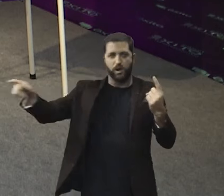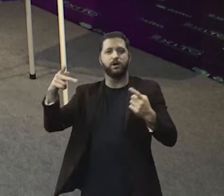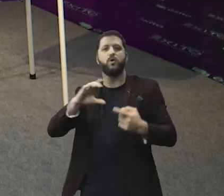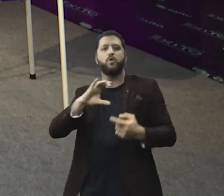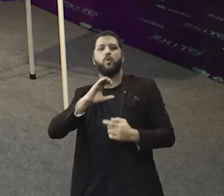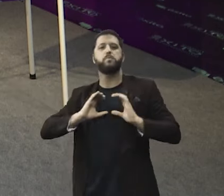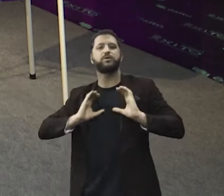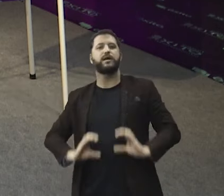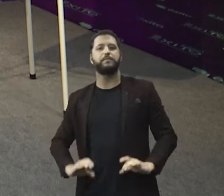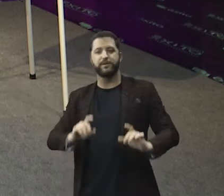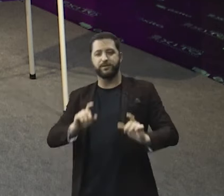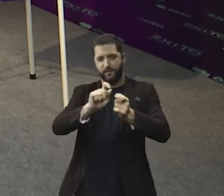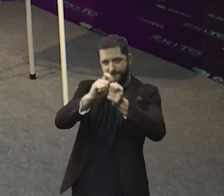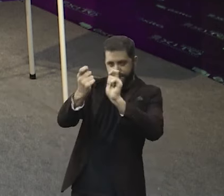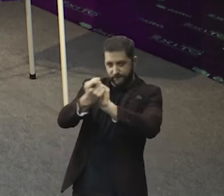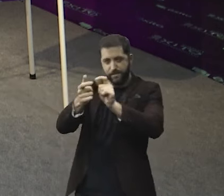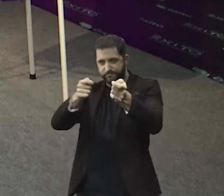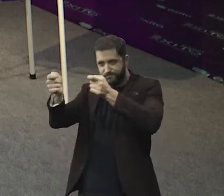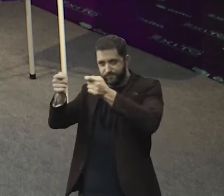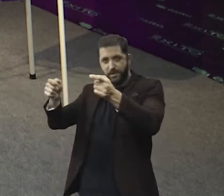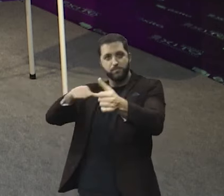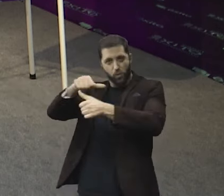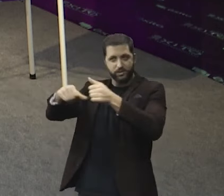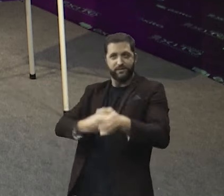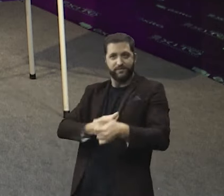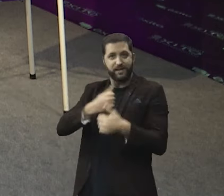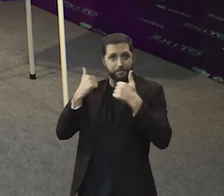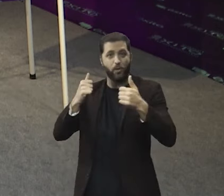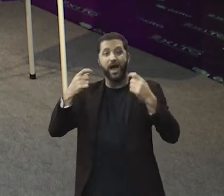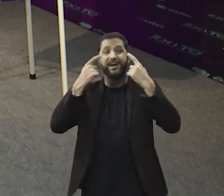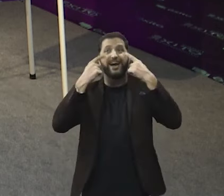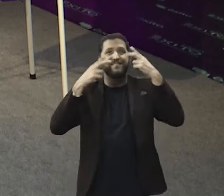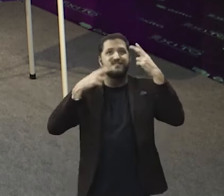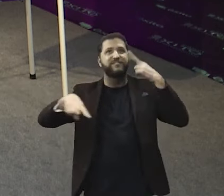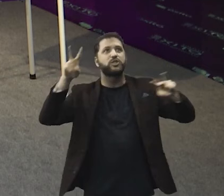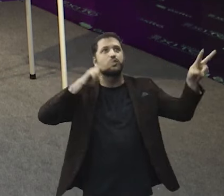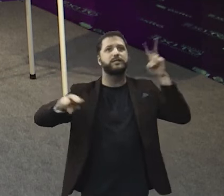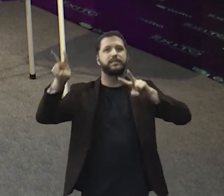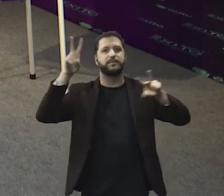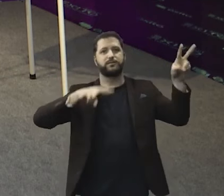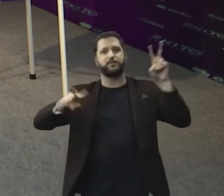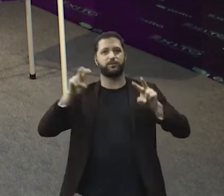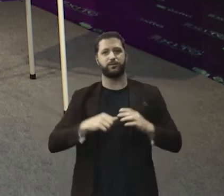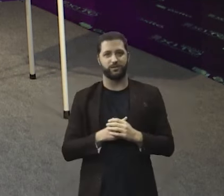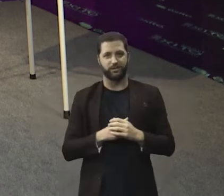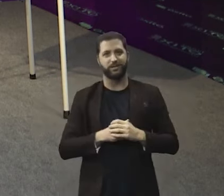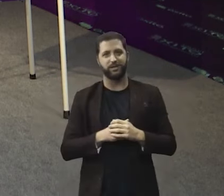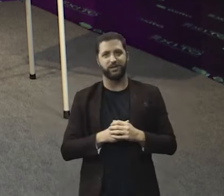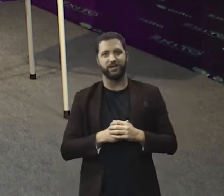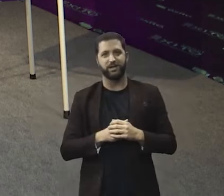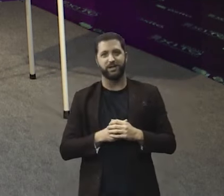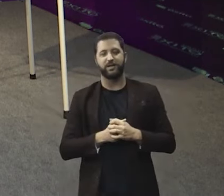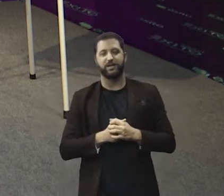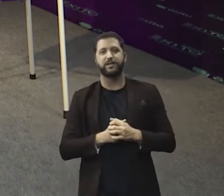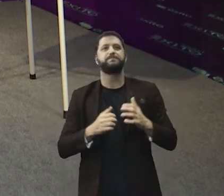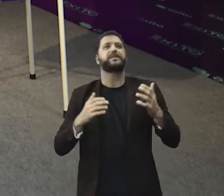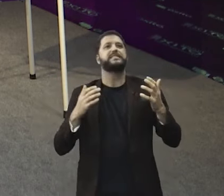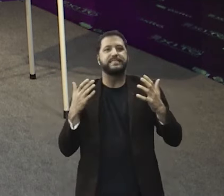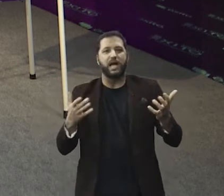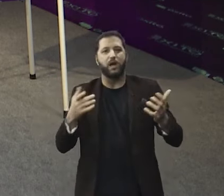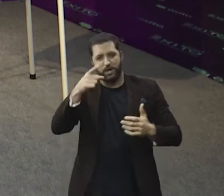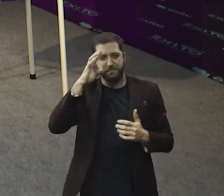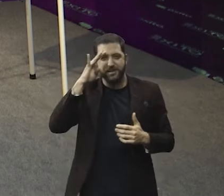a ter uma expectativa de um futuro bom é pela visualização emoti então imagine o